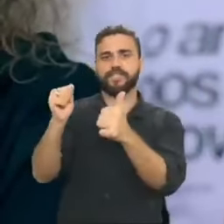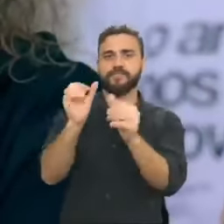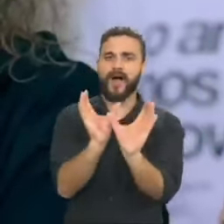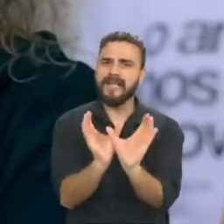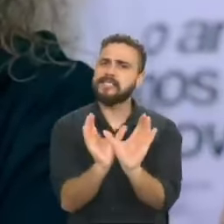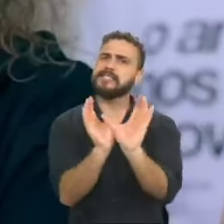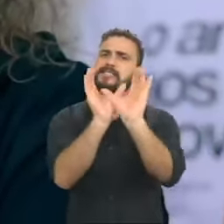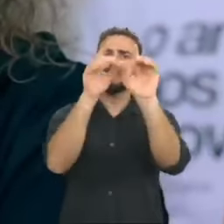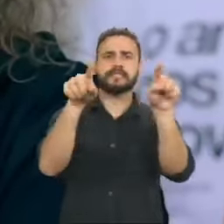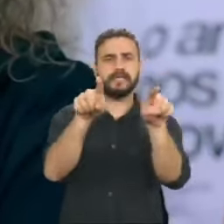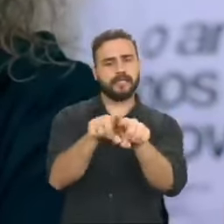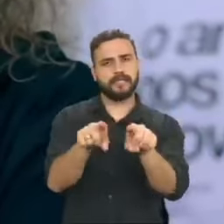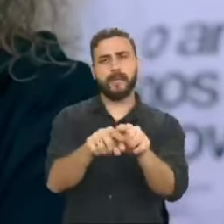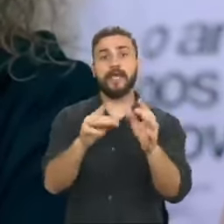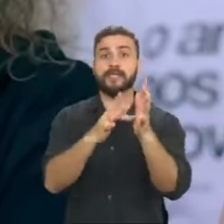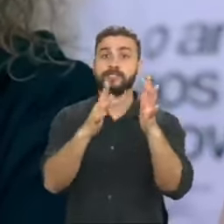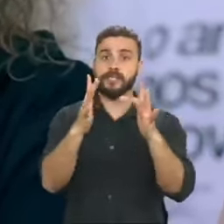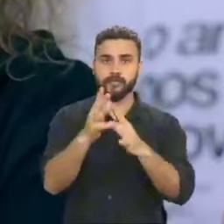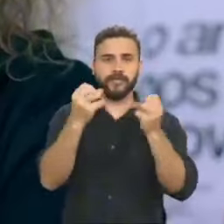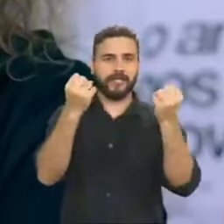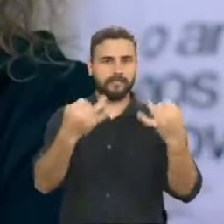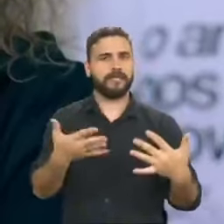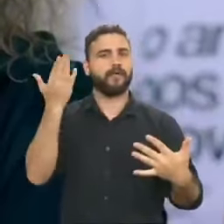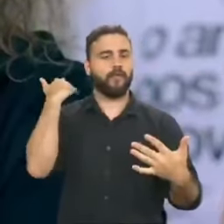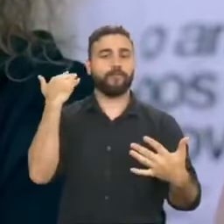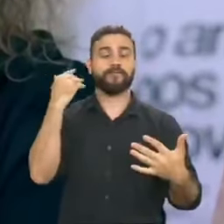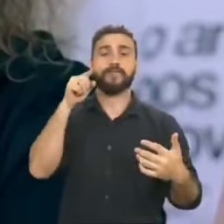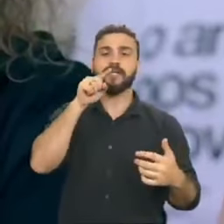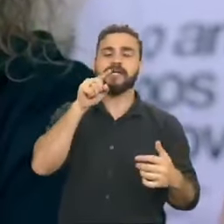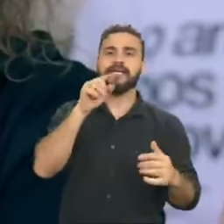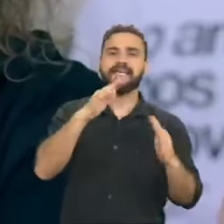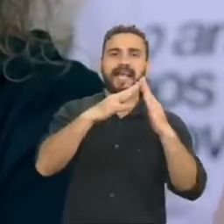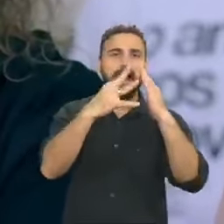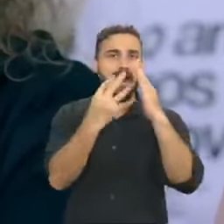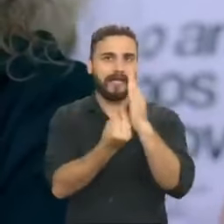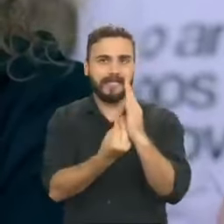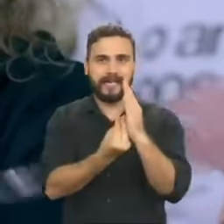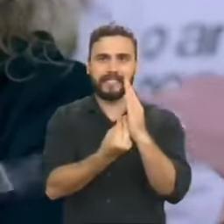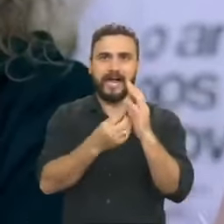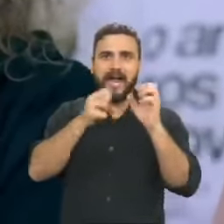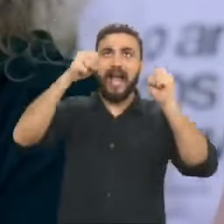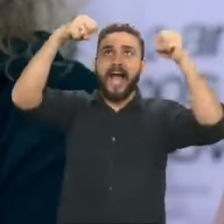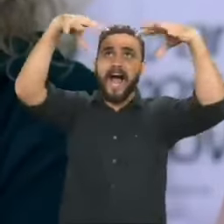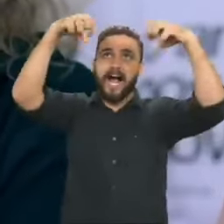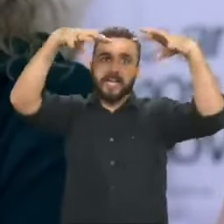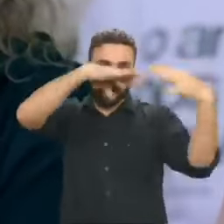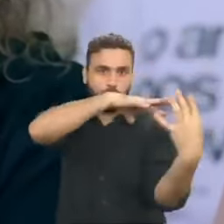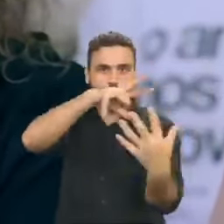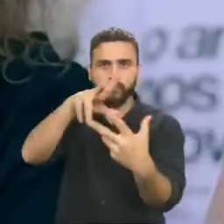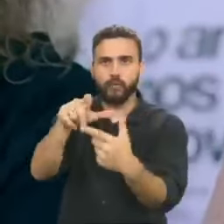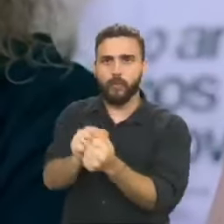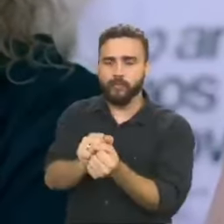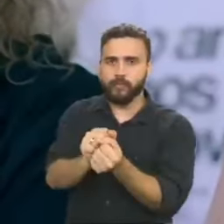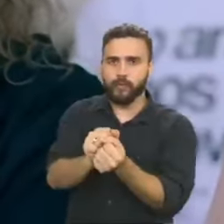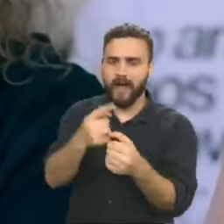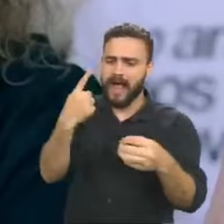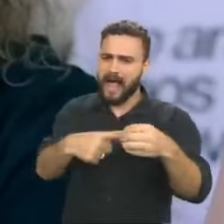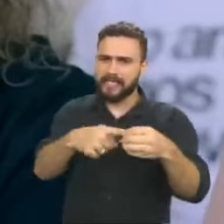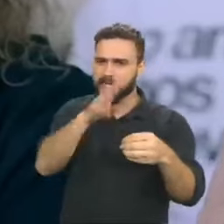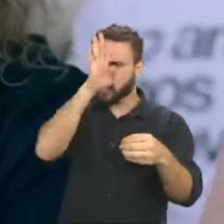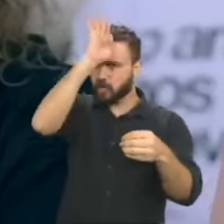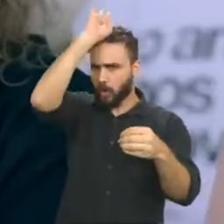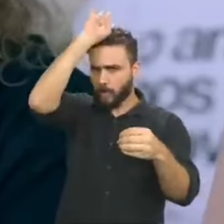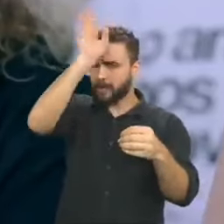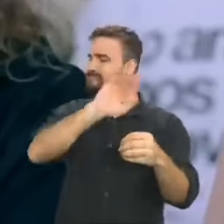ceia. Jesus falou, vocês são a luz do mundo. Ele não falou, Roma é a luz do mundo. Ele não disse, o Sinédrio é a luz do mundo. Hoje em dia